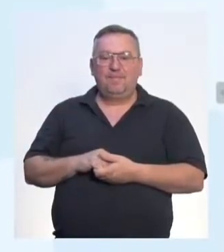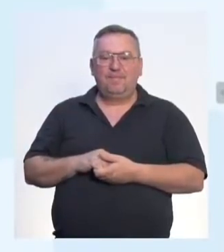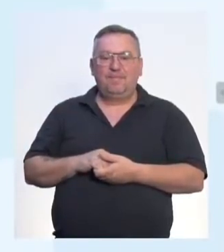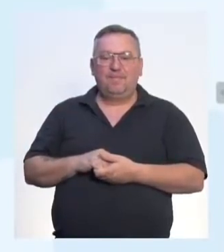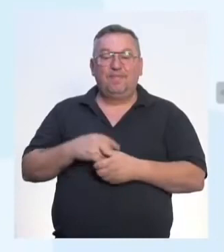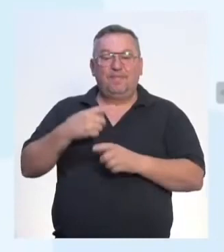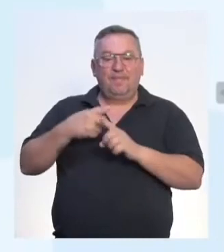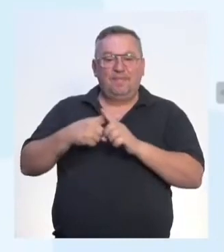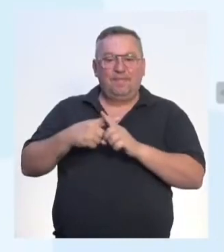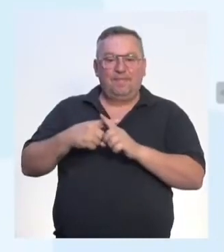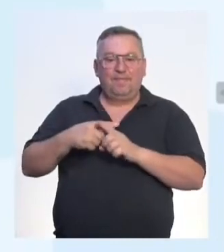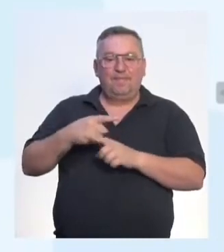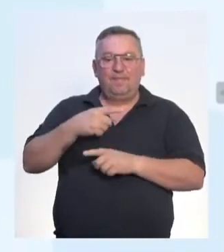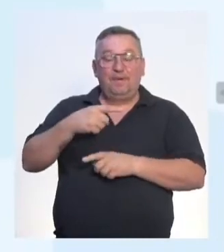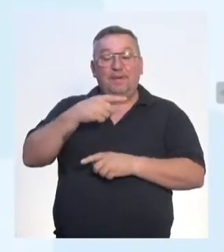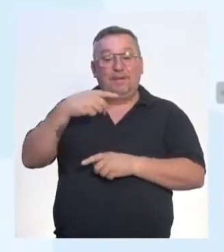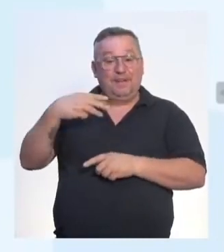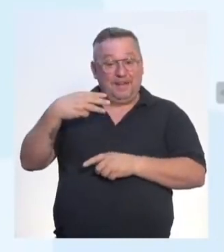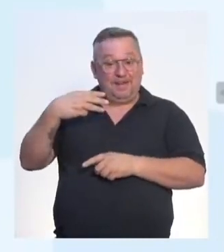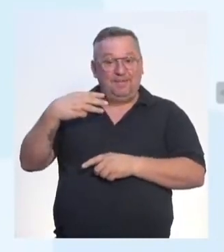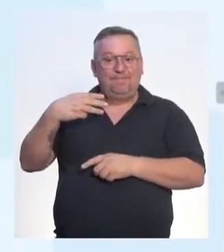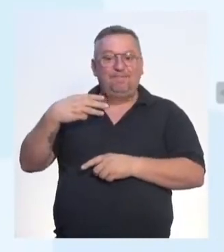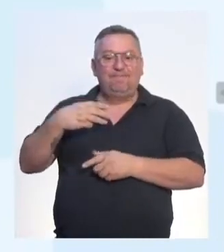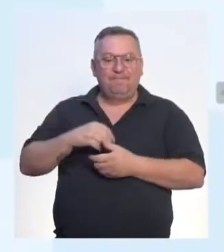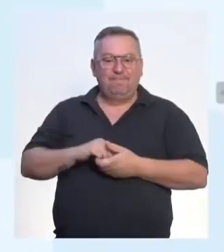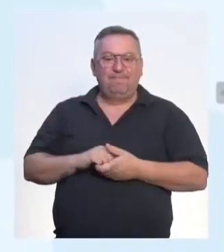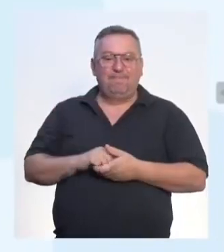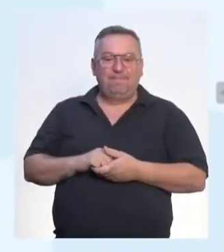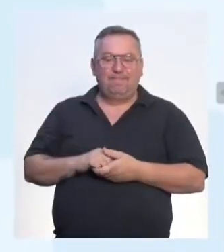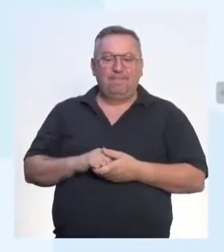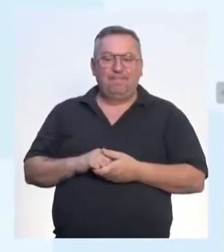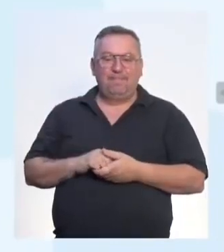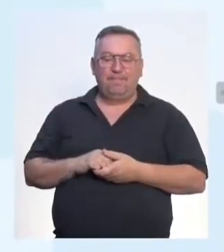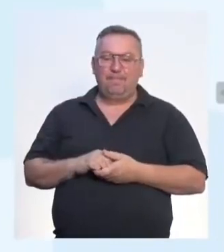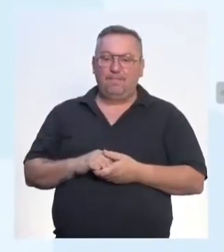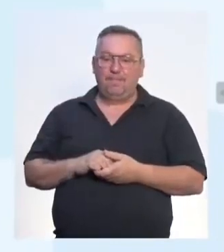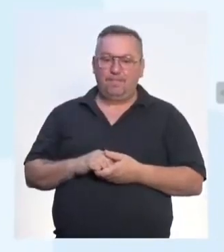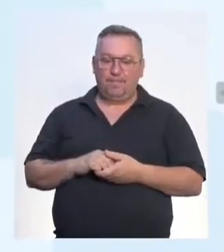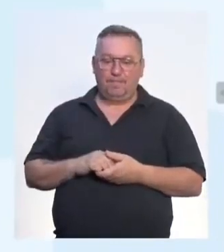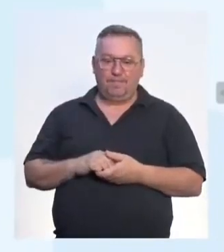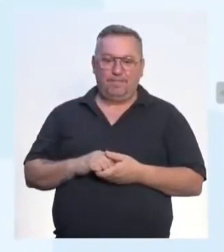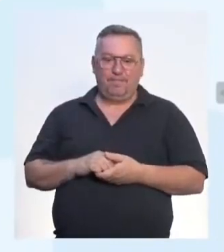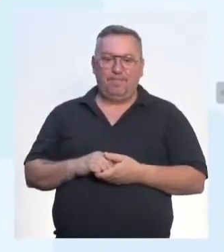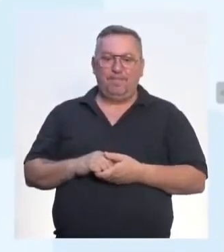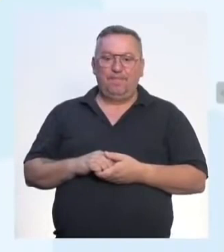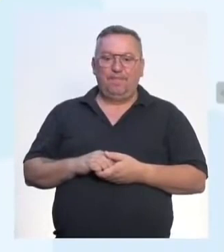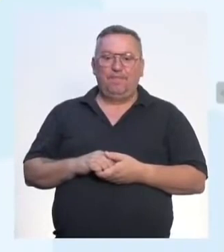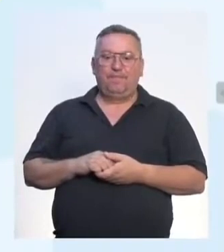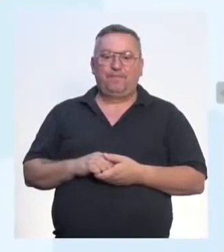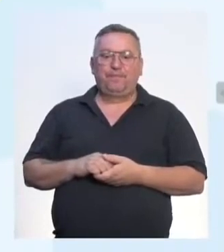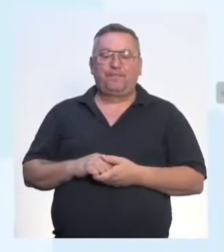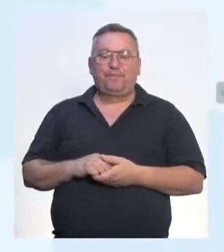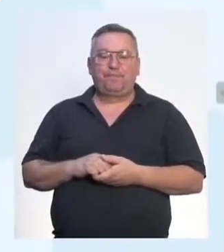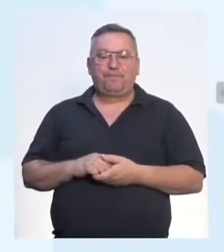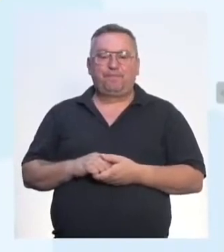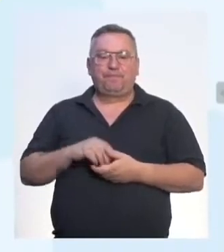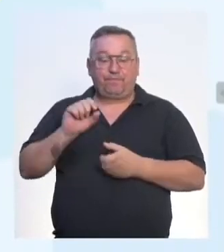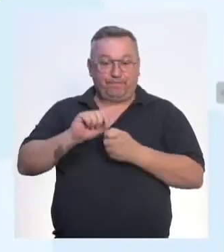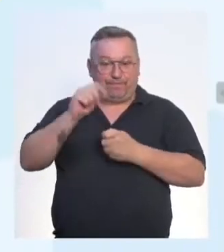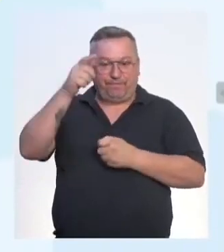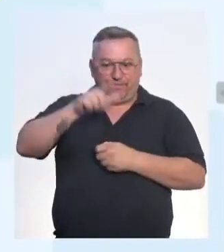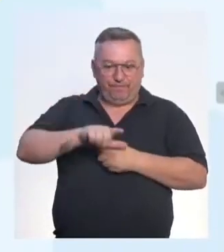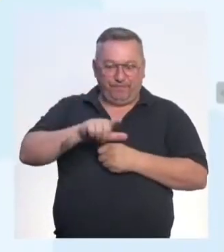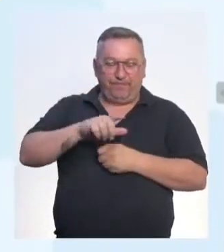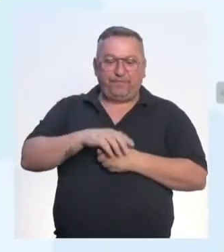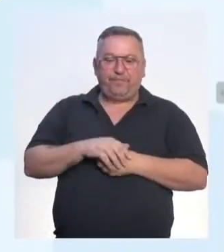que multiplica o menos 3. 3 negativo. Legal. Beleza? Sim. Então aqui vai dar uma operação. Vamos fazer a Agora